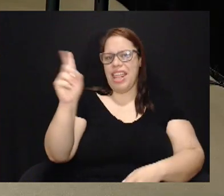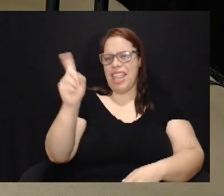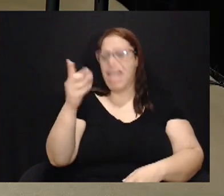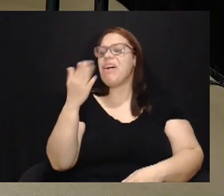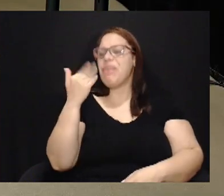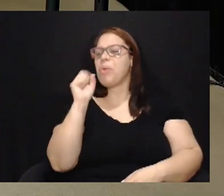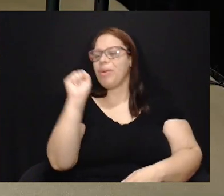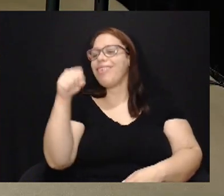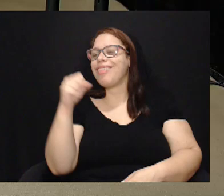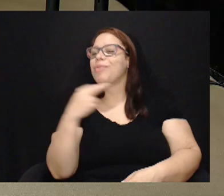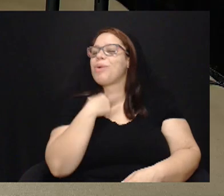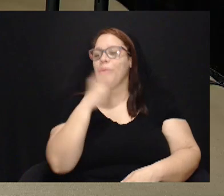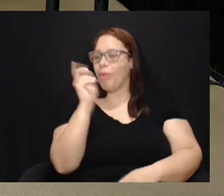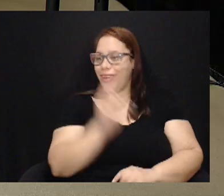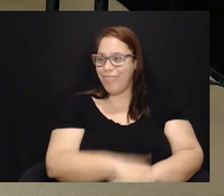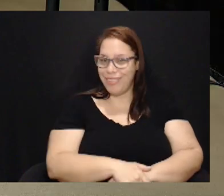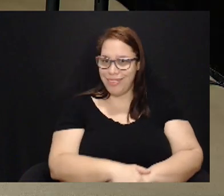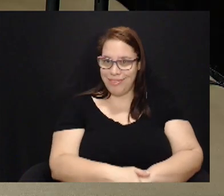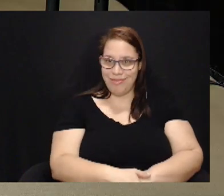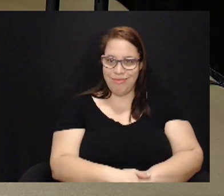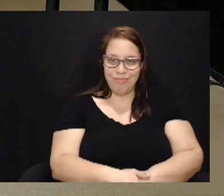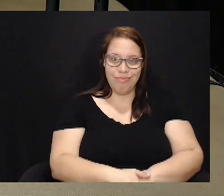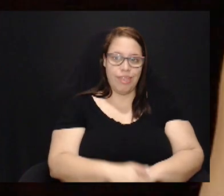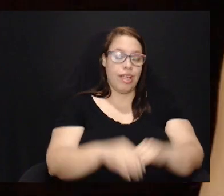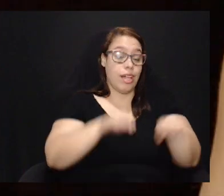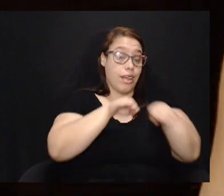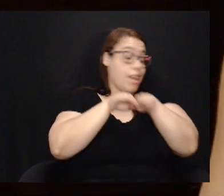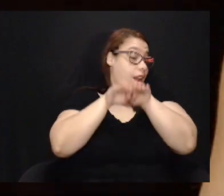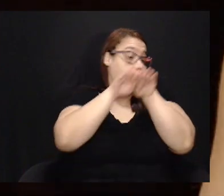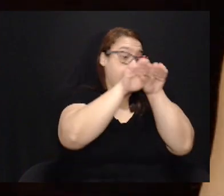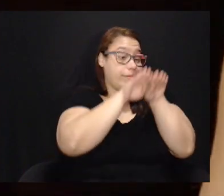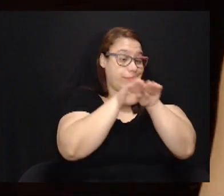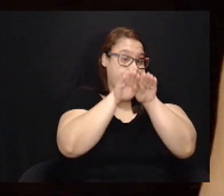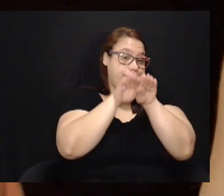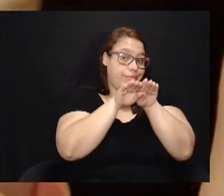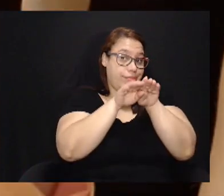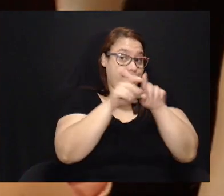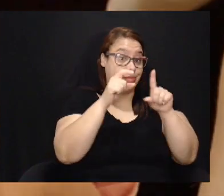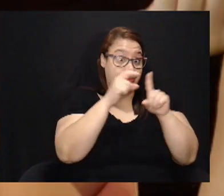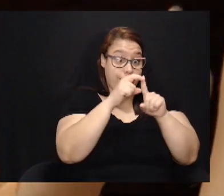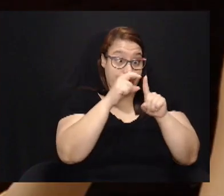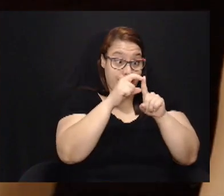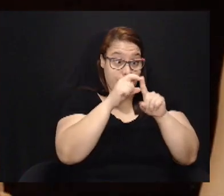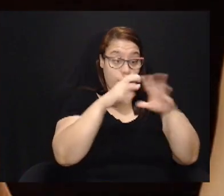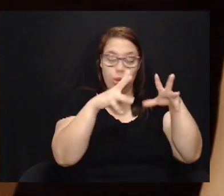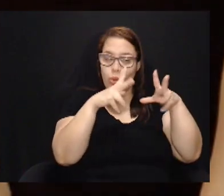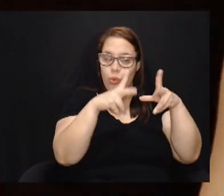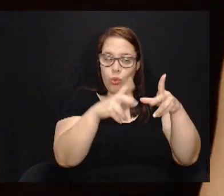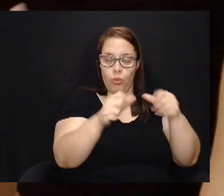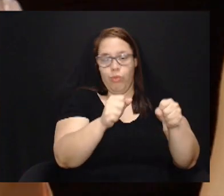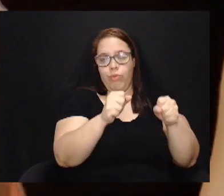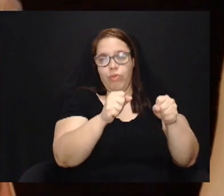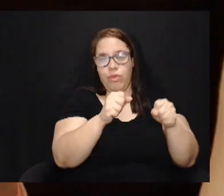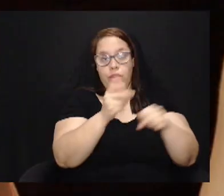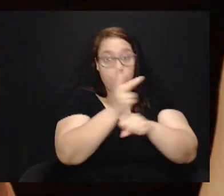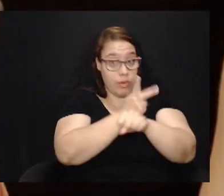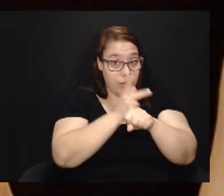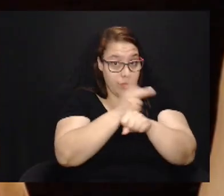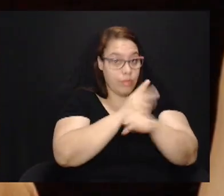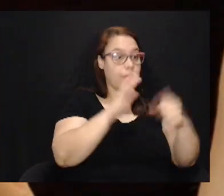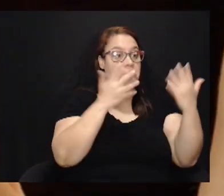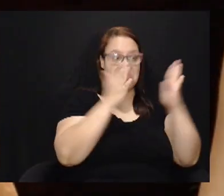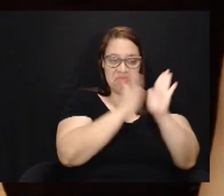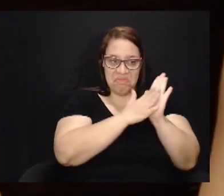pode, né? Exatamente. Equilíbrio, eu acho que essa é a palavra, né, em tudo. Então, essa sua busca, parabéns pela sua escolha,